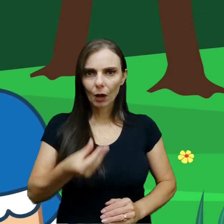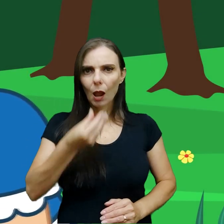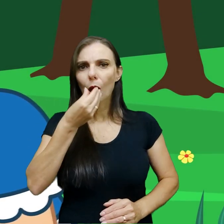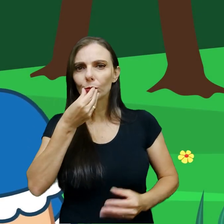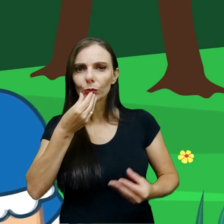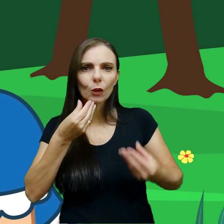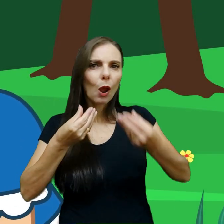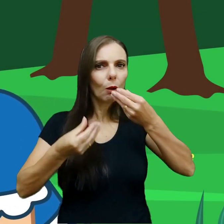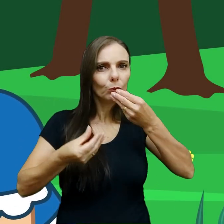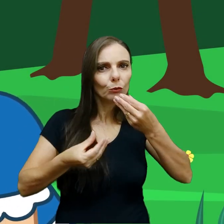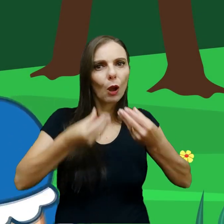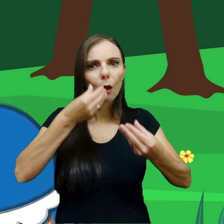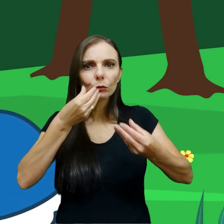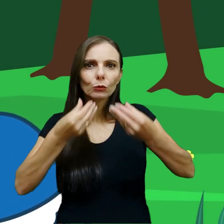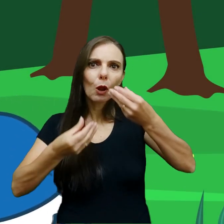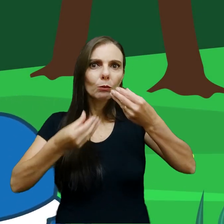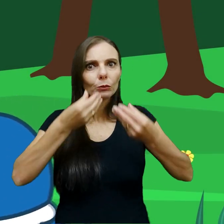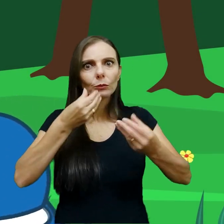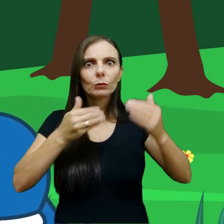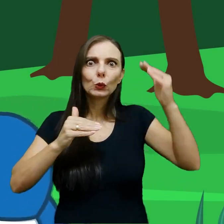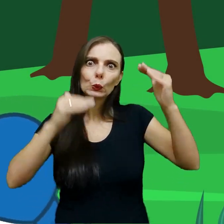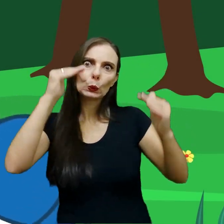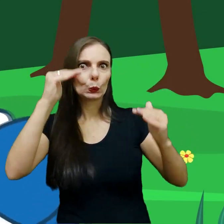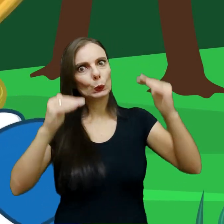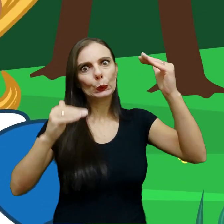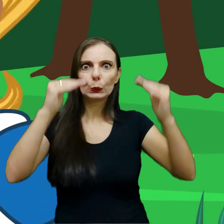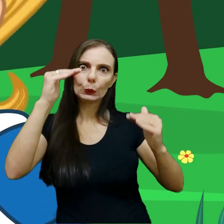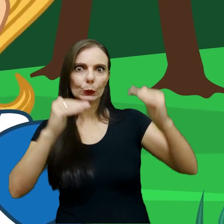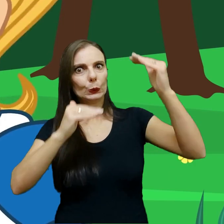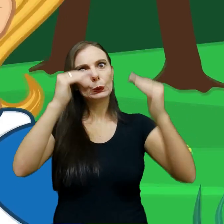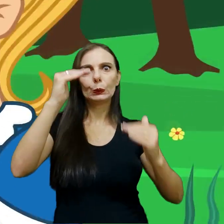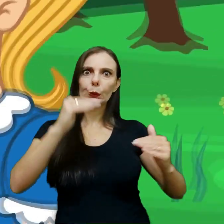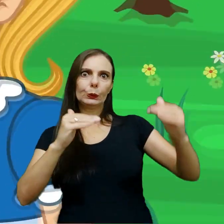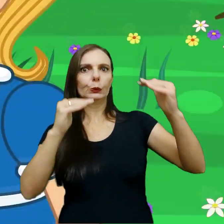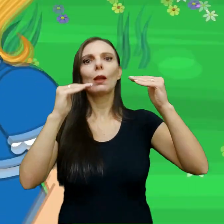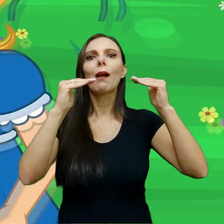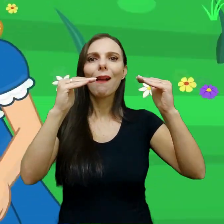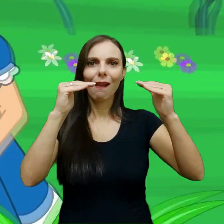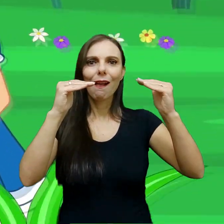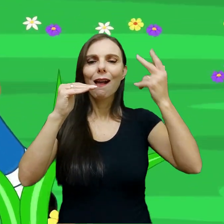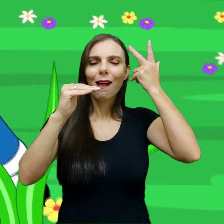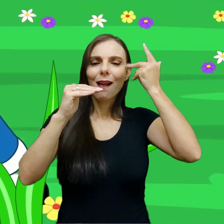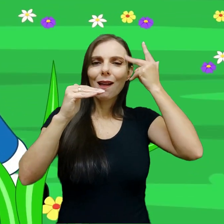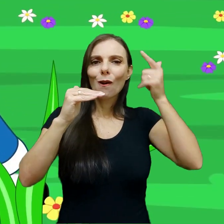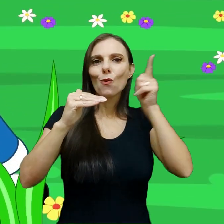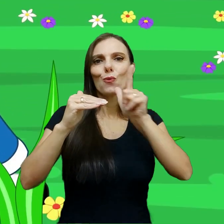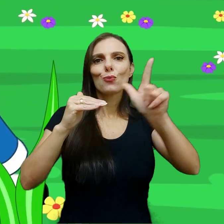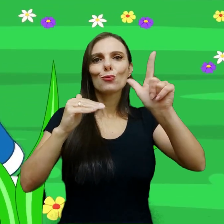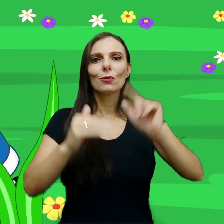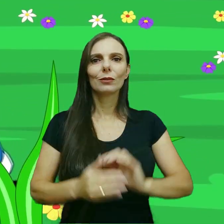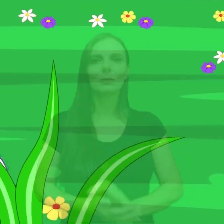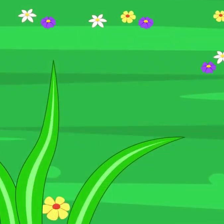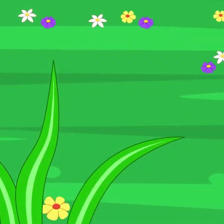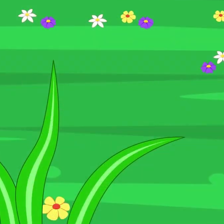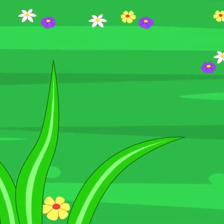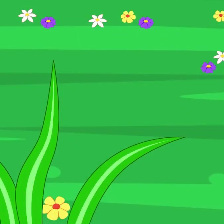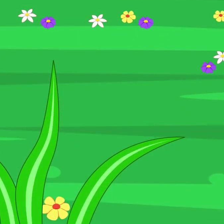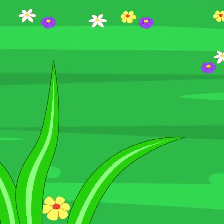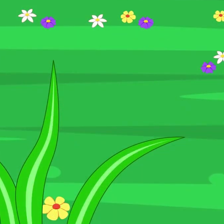Ao comer quantidades diferentes de ambos os lados do cogumelo, ela conseguiu voltar para o tamanho normal.